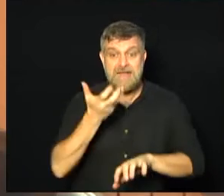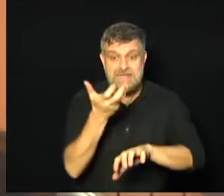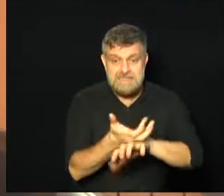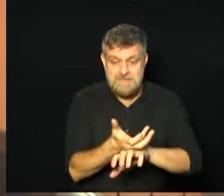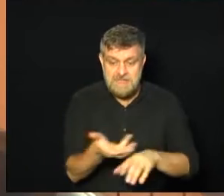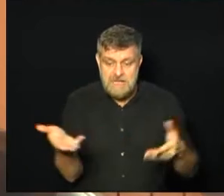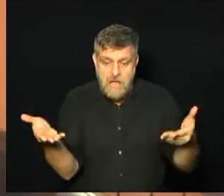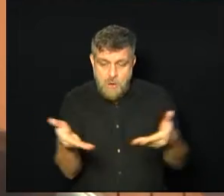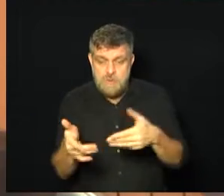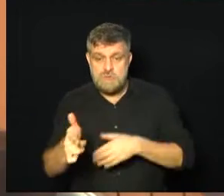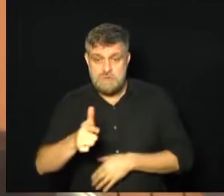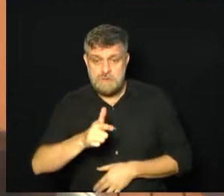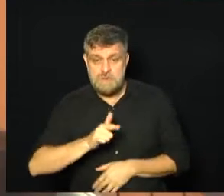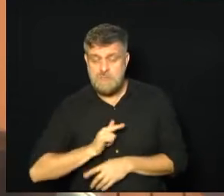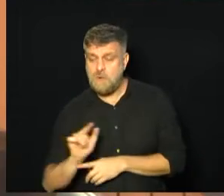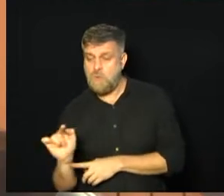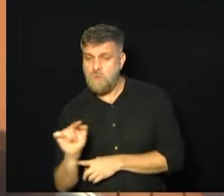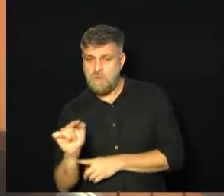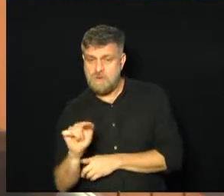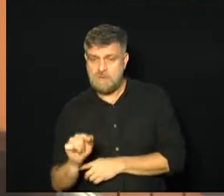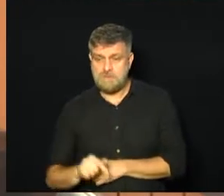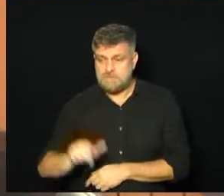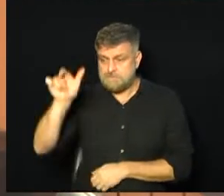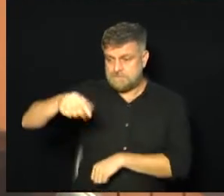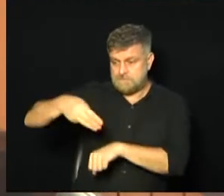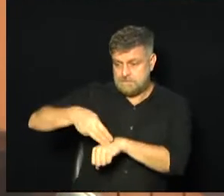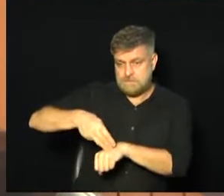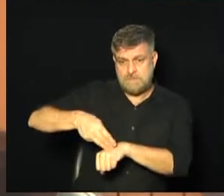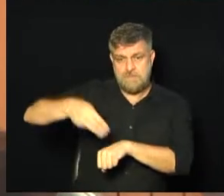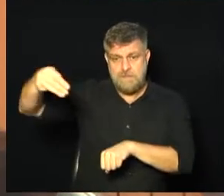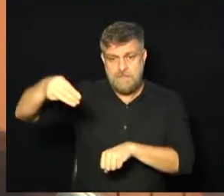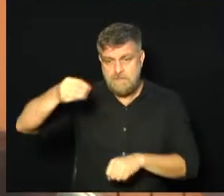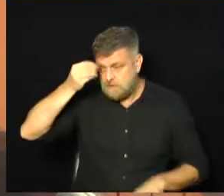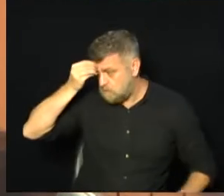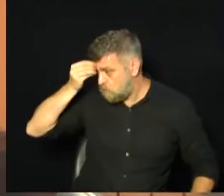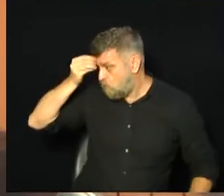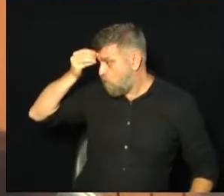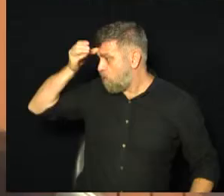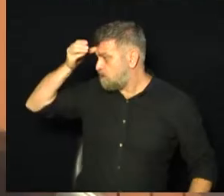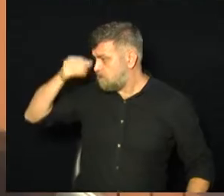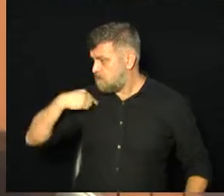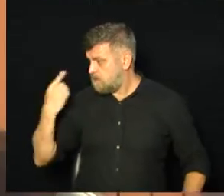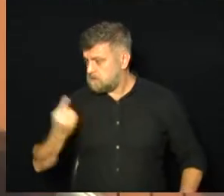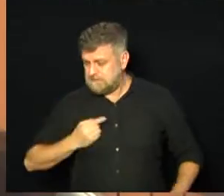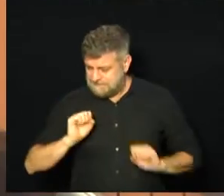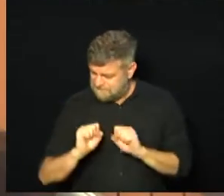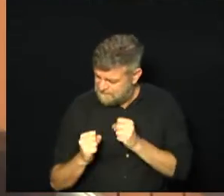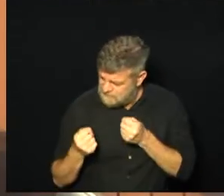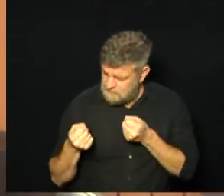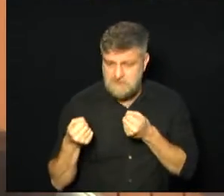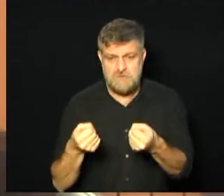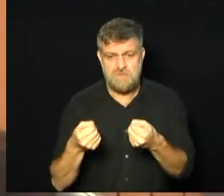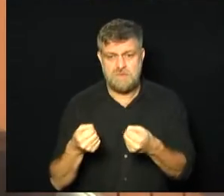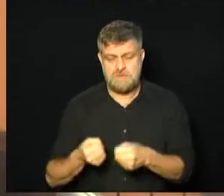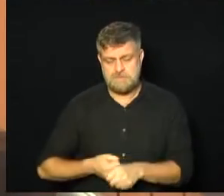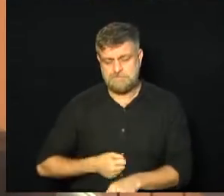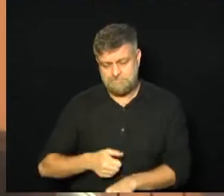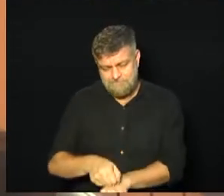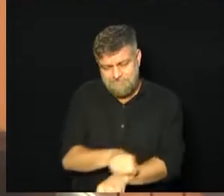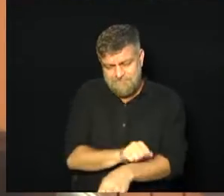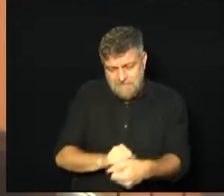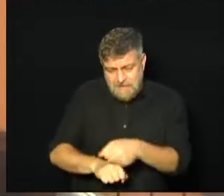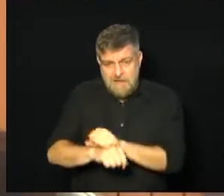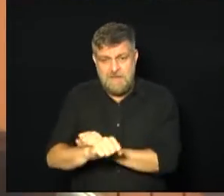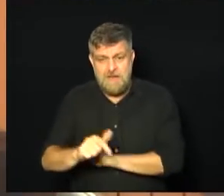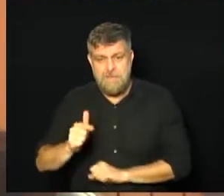né, que eles são os mestres dos saberes. Né? A gente tem feito um esforço muito grande para dar uma